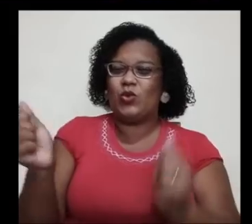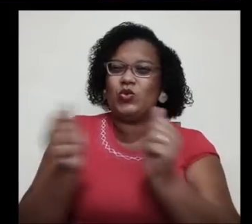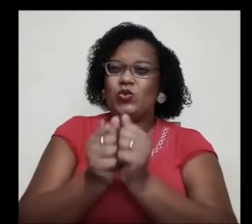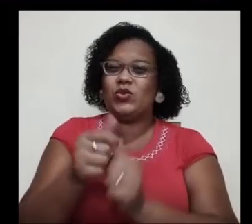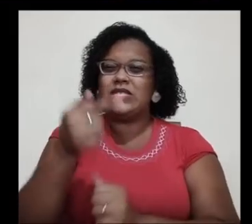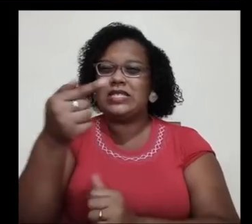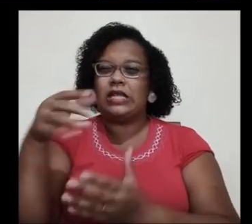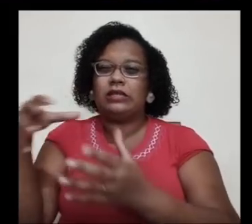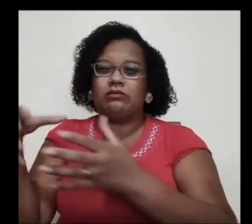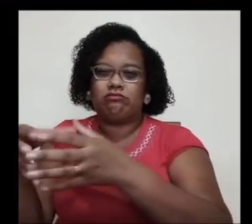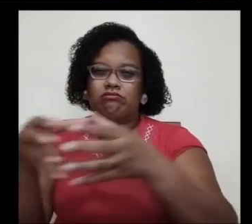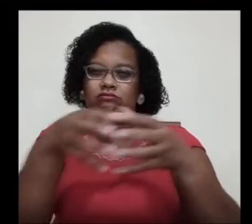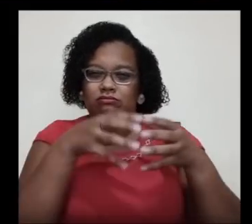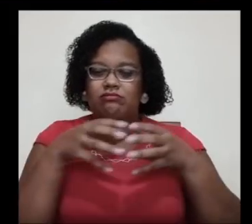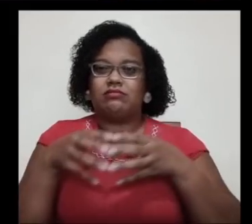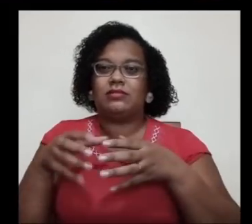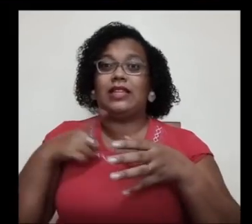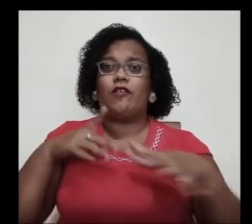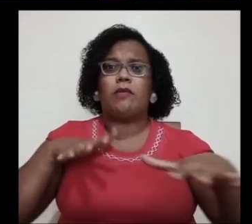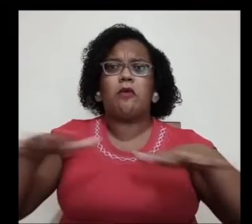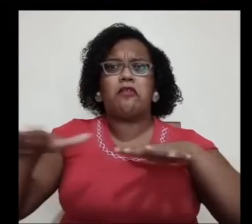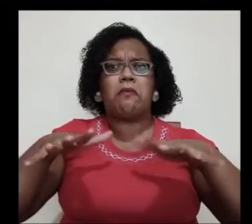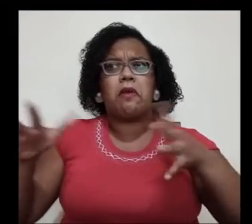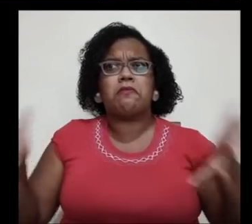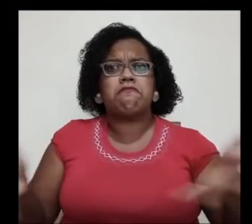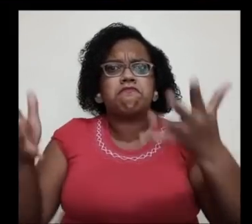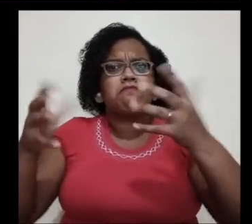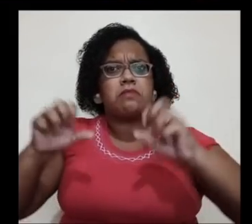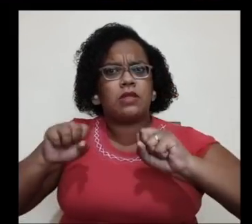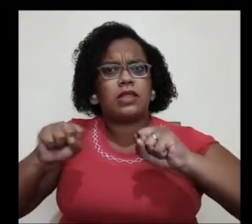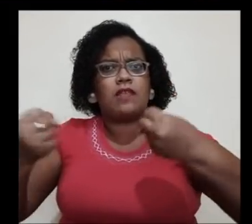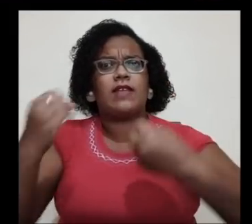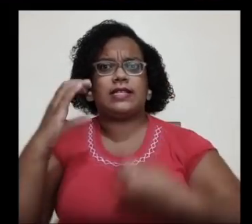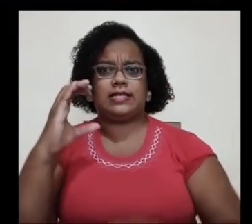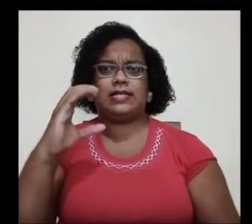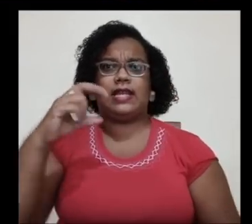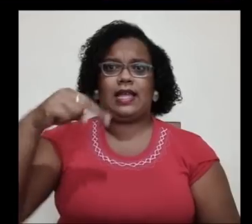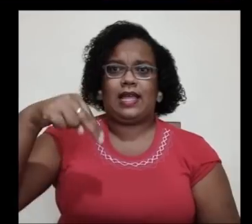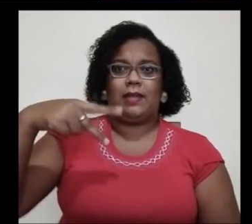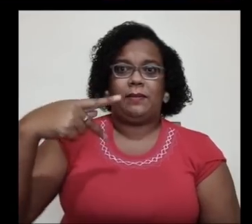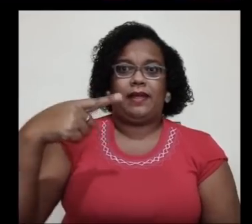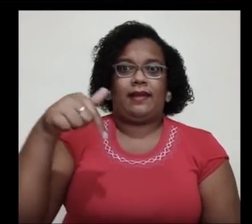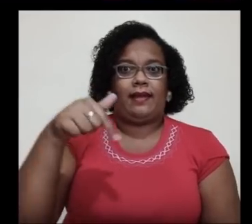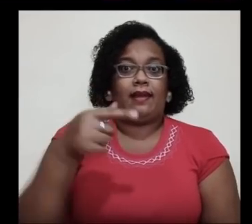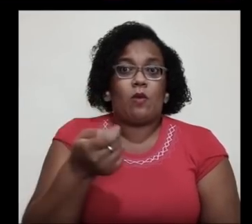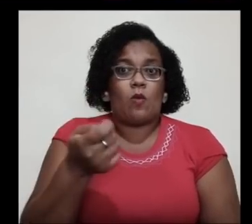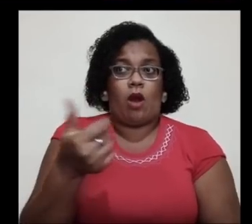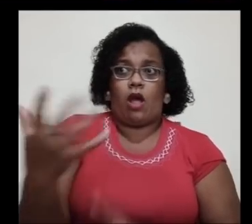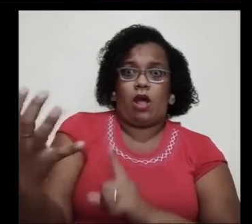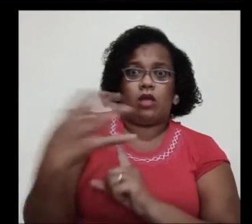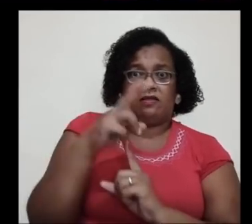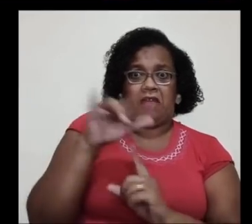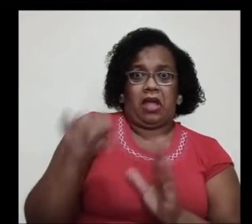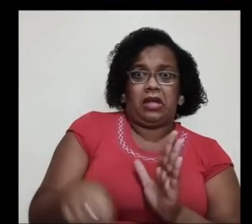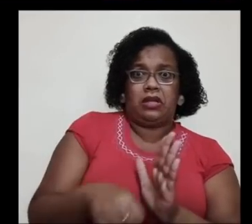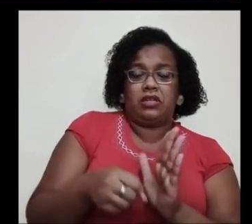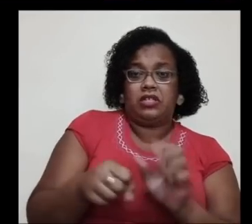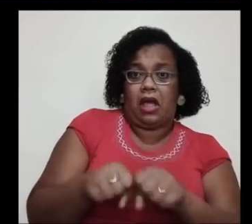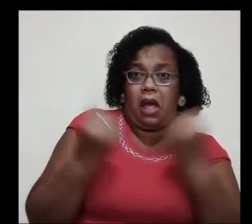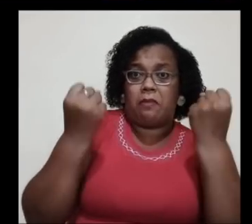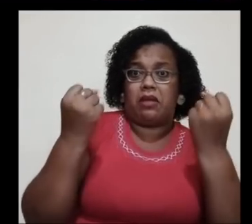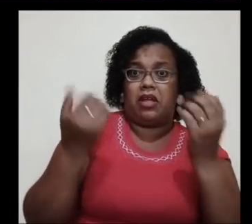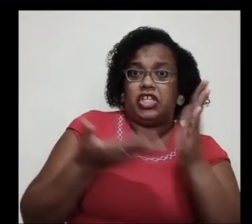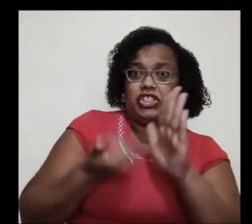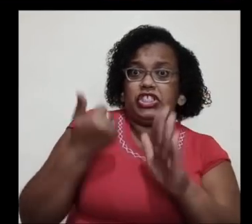7 entidades. Fizemos um movimento muito grande em defesa do CNPq, que estava ameaça da extinção dele, do corte de